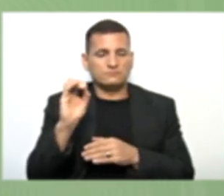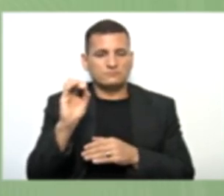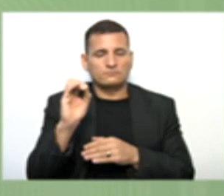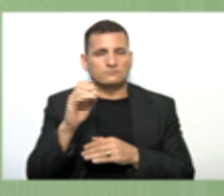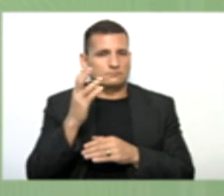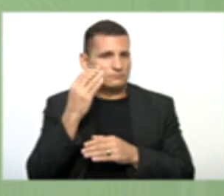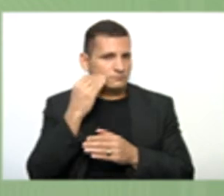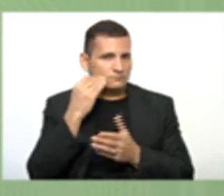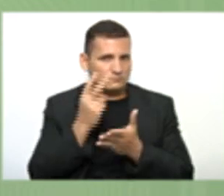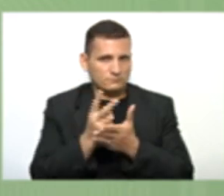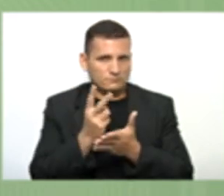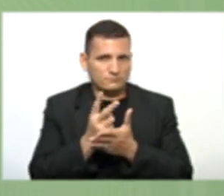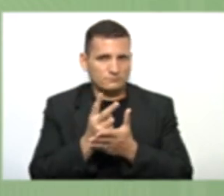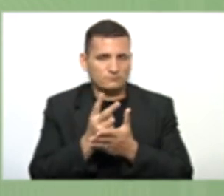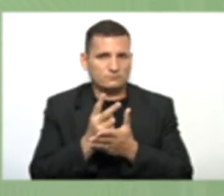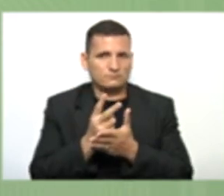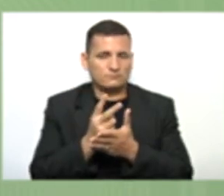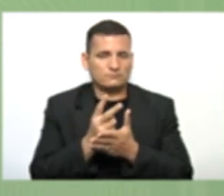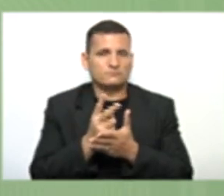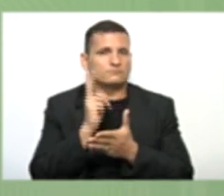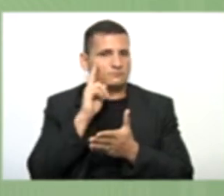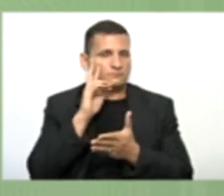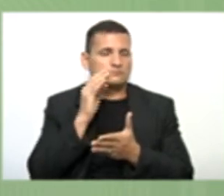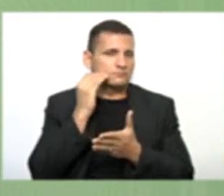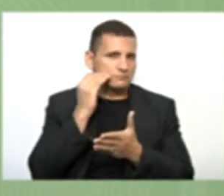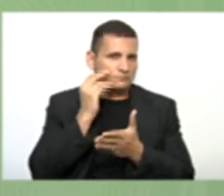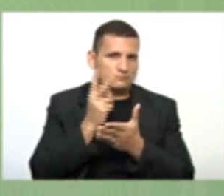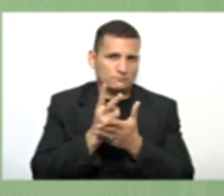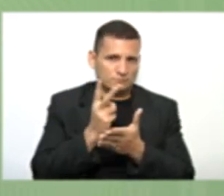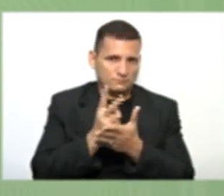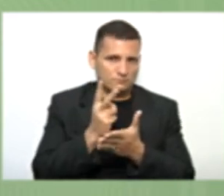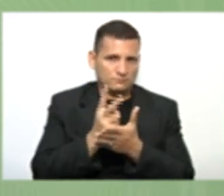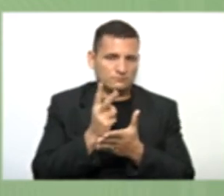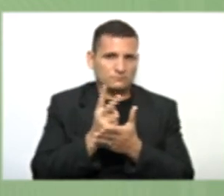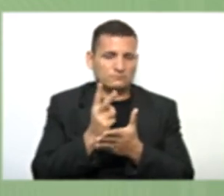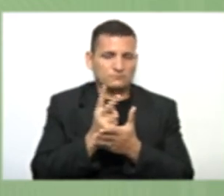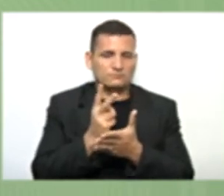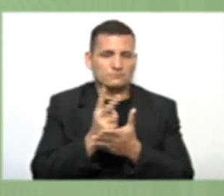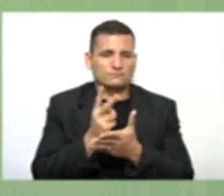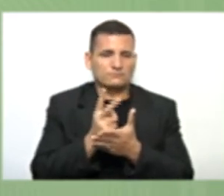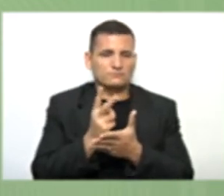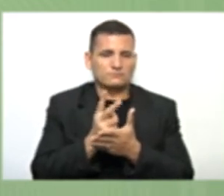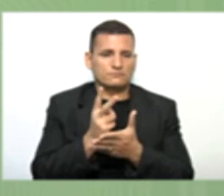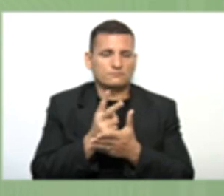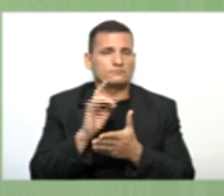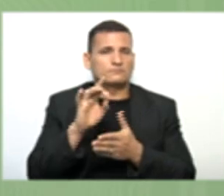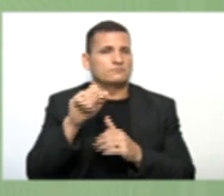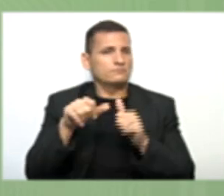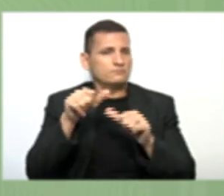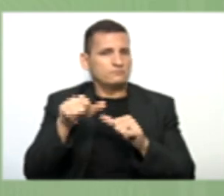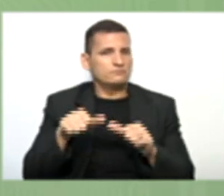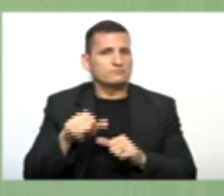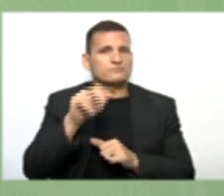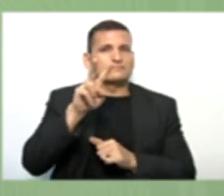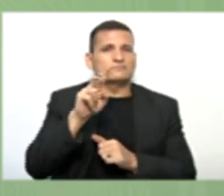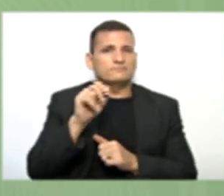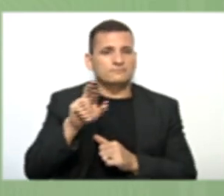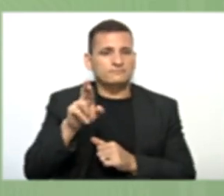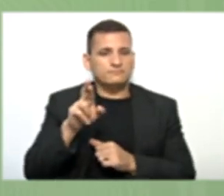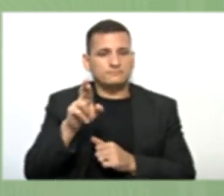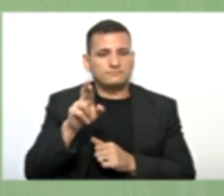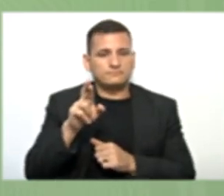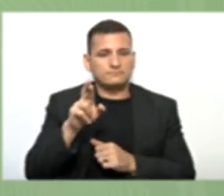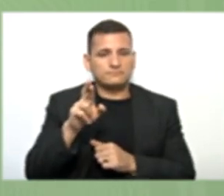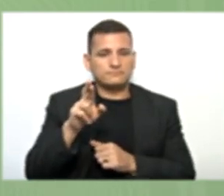mesma verificação? Lembrando que vai fazer a mesma verificação. Eu tenho que trocar aqui as minhas variáveis, tá? É de praxe eu trocar